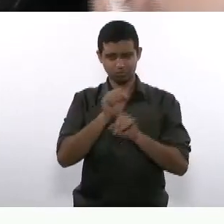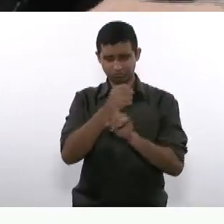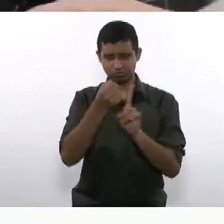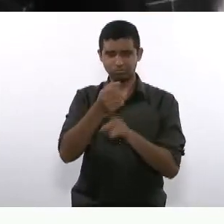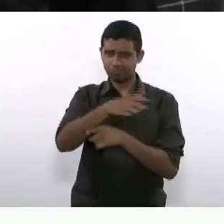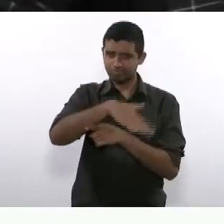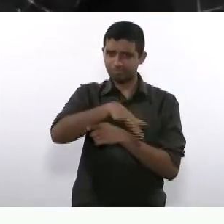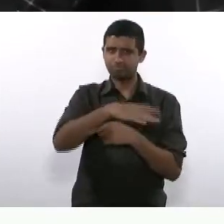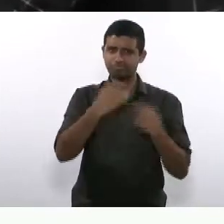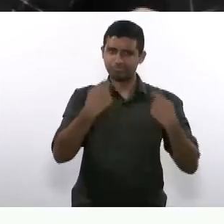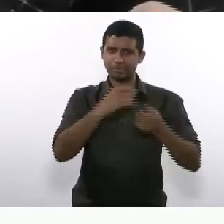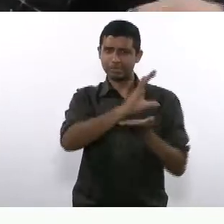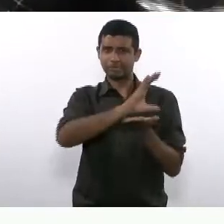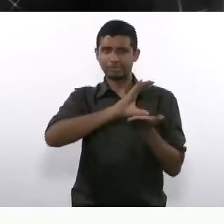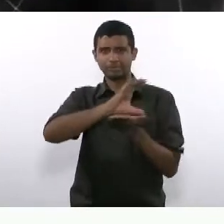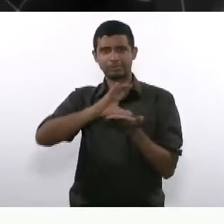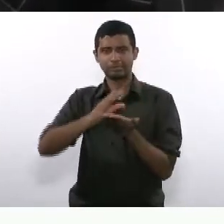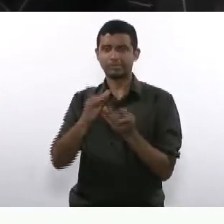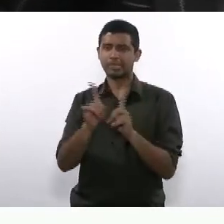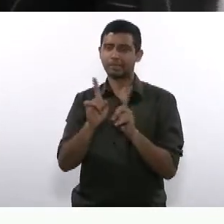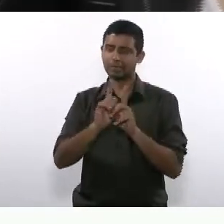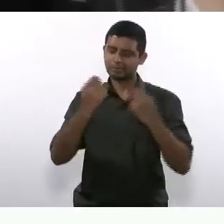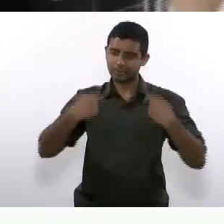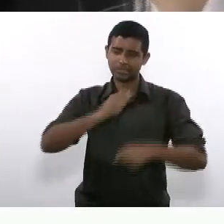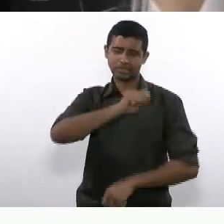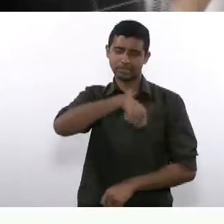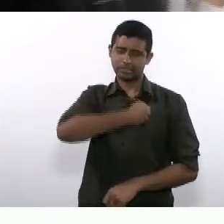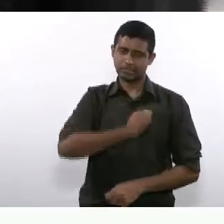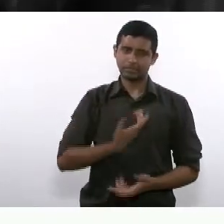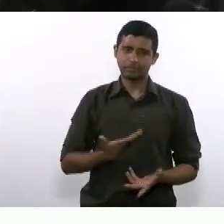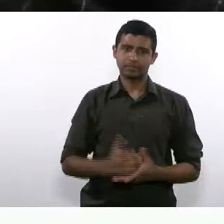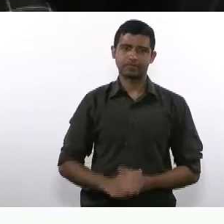meio, que dependem de fiscalização.